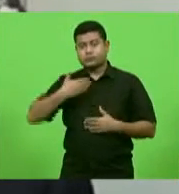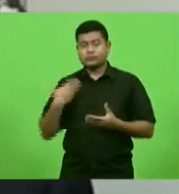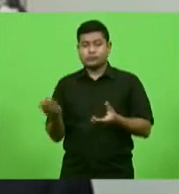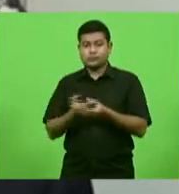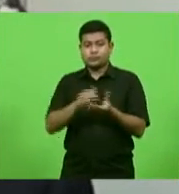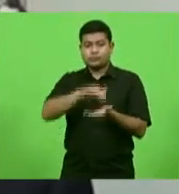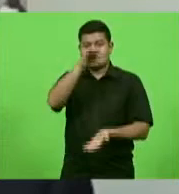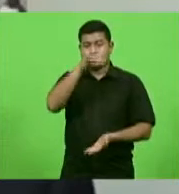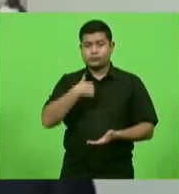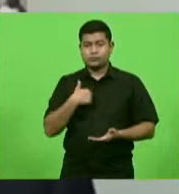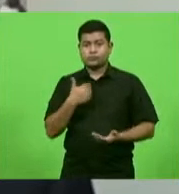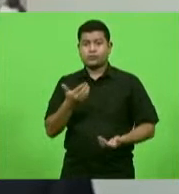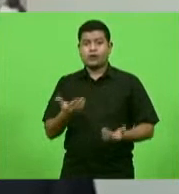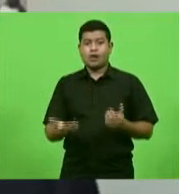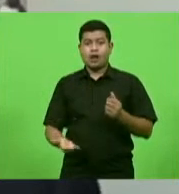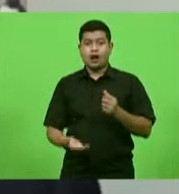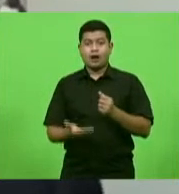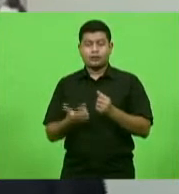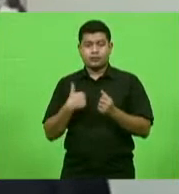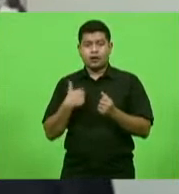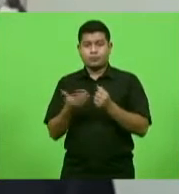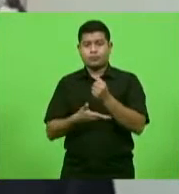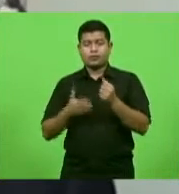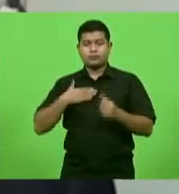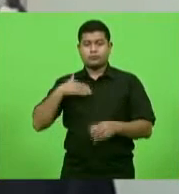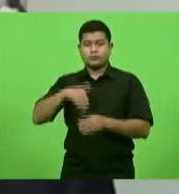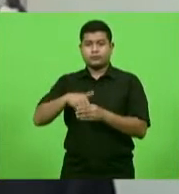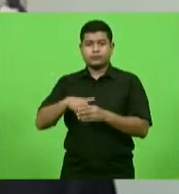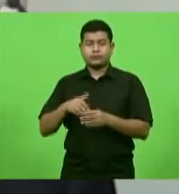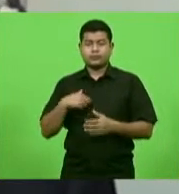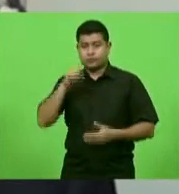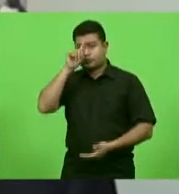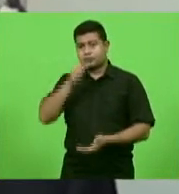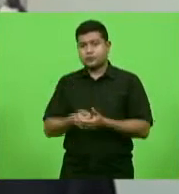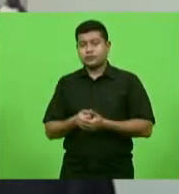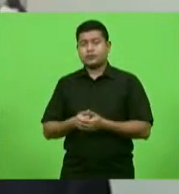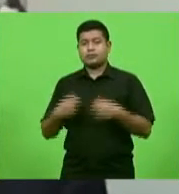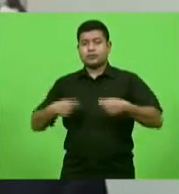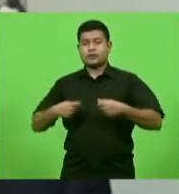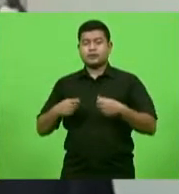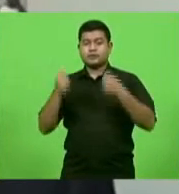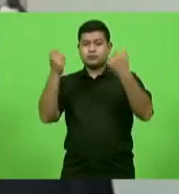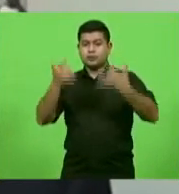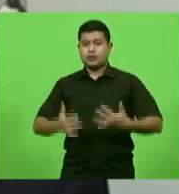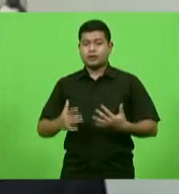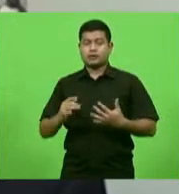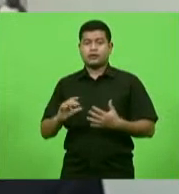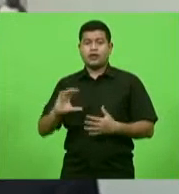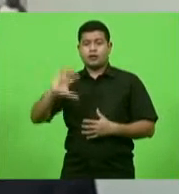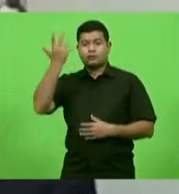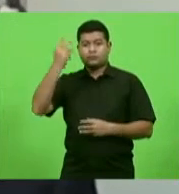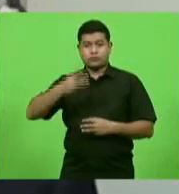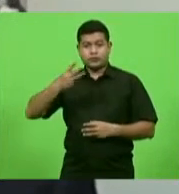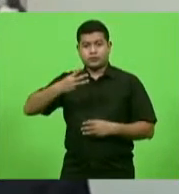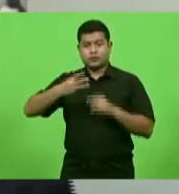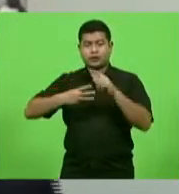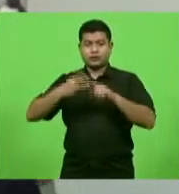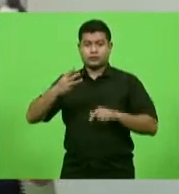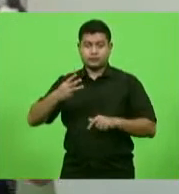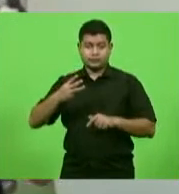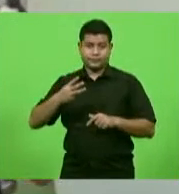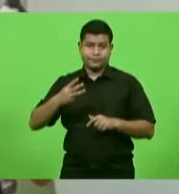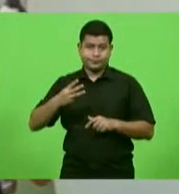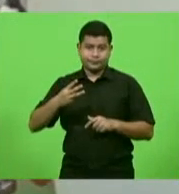autos a qual acolho no voto para decidir. É preciso também citar três fatos supervenientes, públicos e notórios,